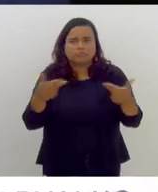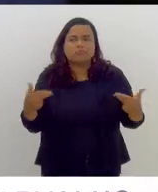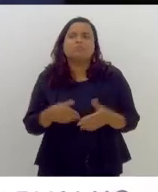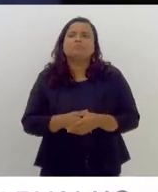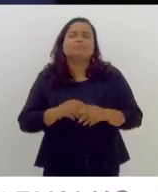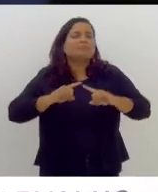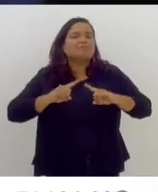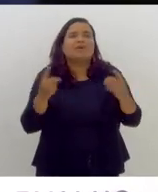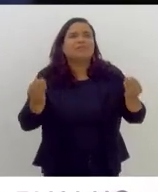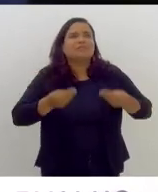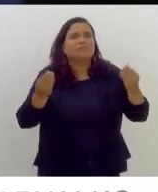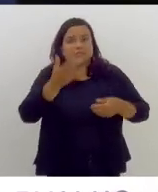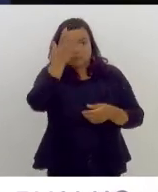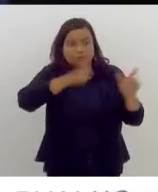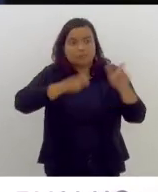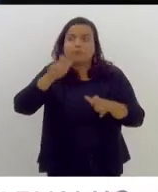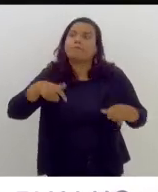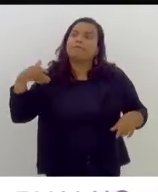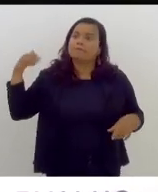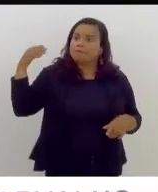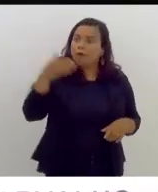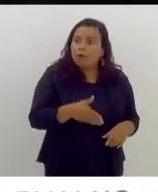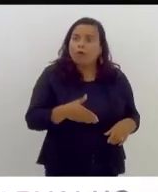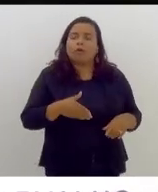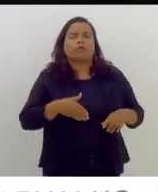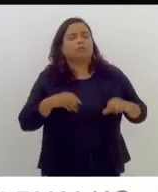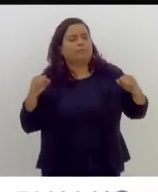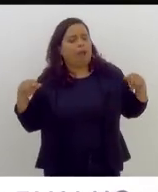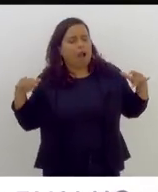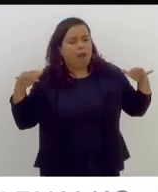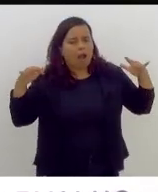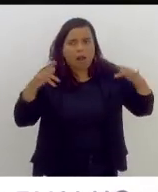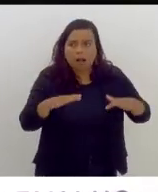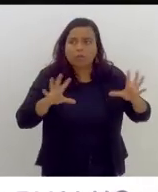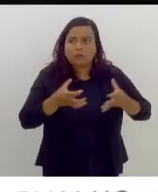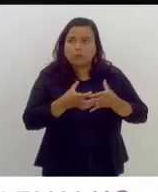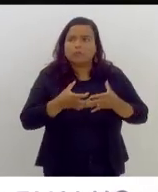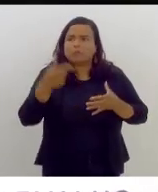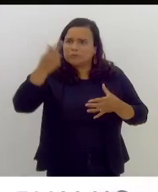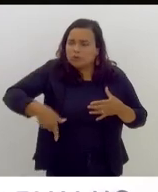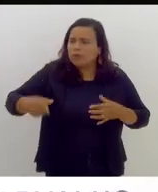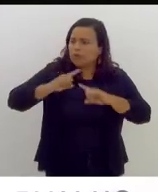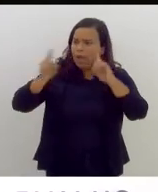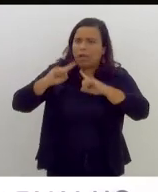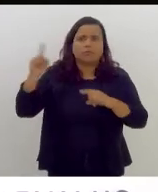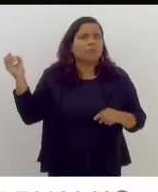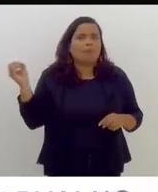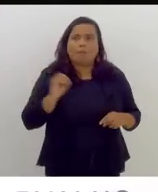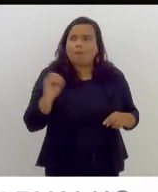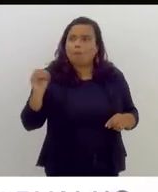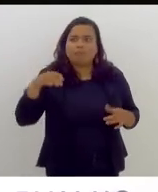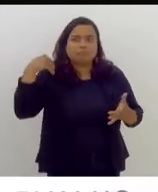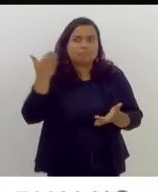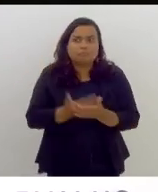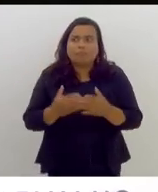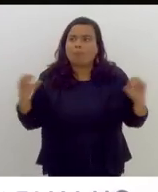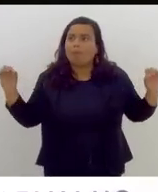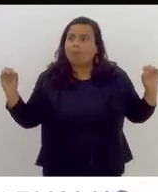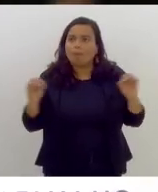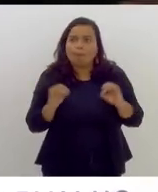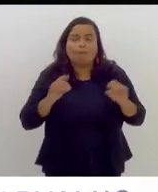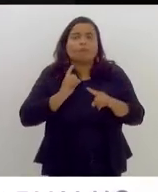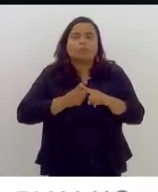Mas as pessoas foram para lá, fizeram um mutirão. Nunca mais tive reclamação nenhuma, porque